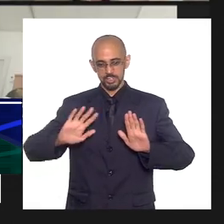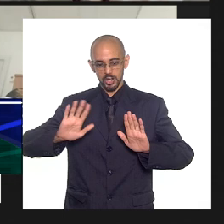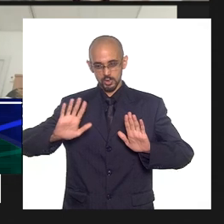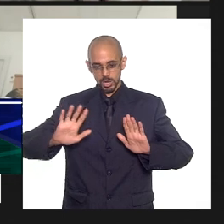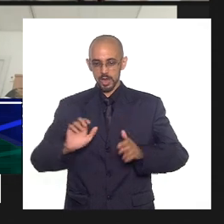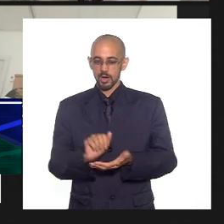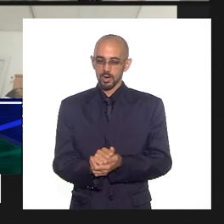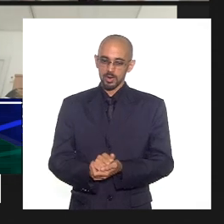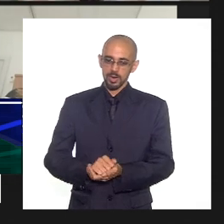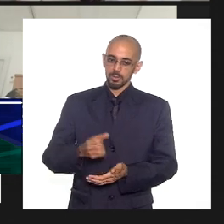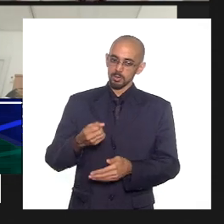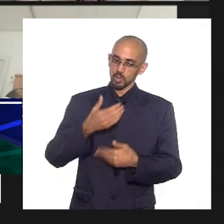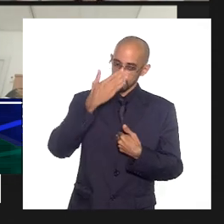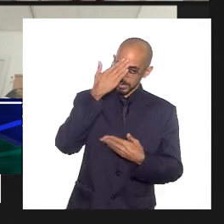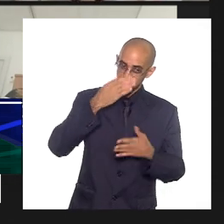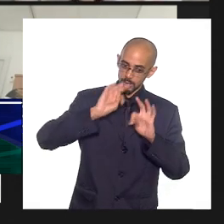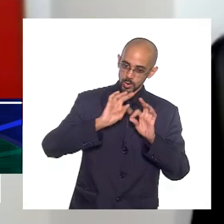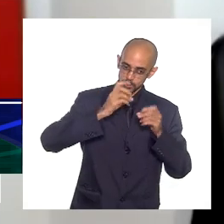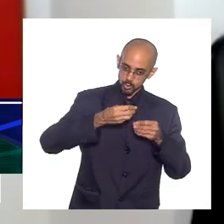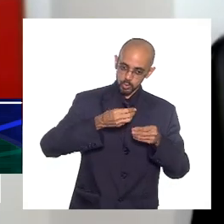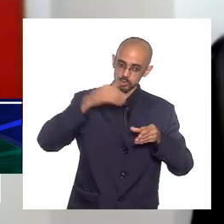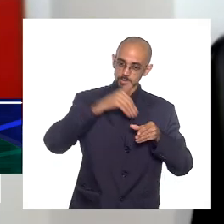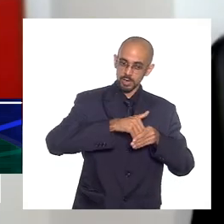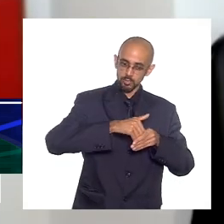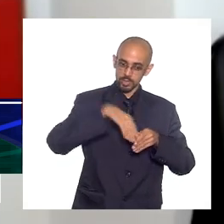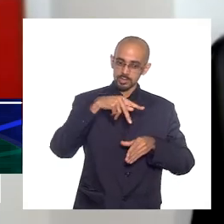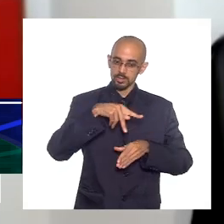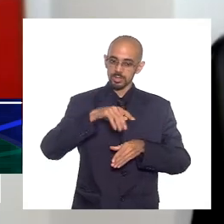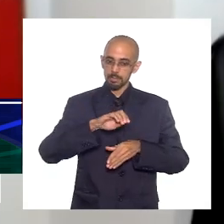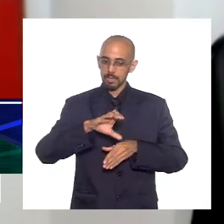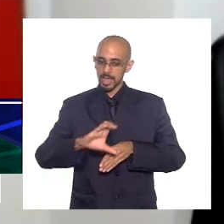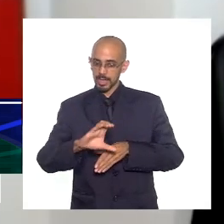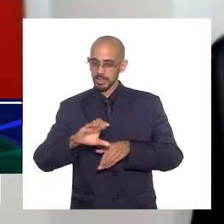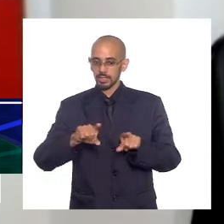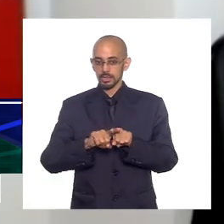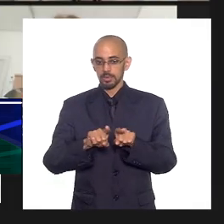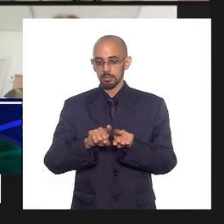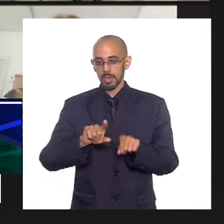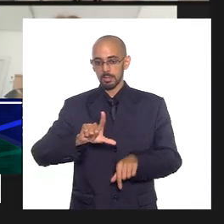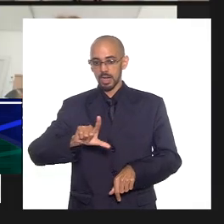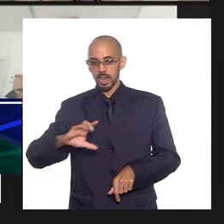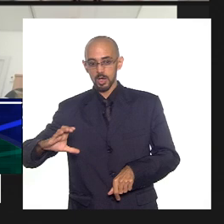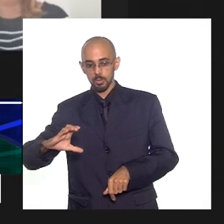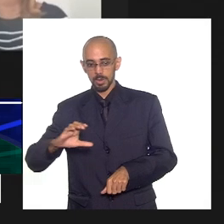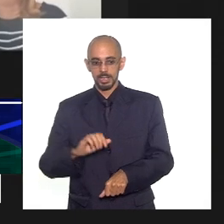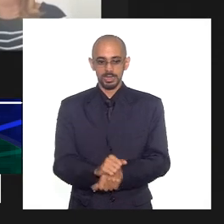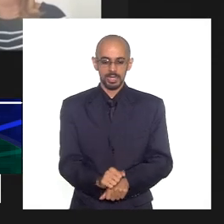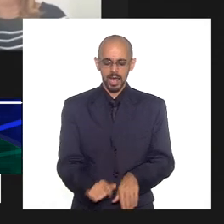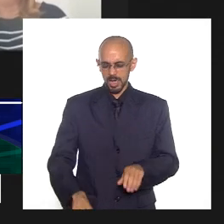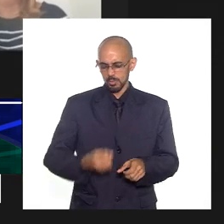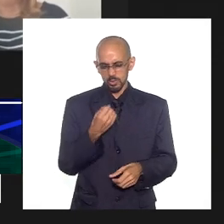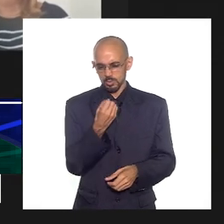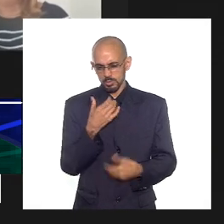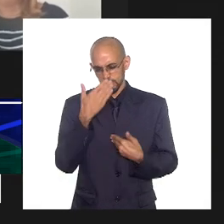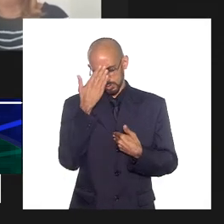todos. Presidente. Boa tarde. Pela votação da PEC e também pela lei complementar, tá bom? Valeu. Deputado um abraço. Marta,